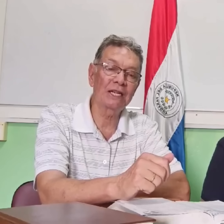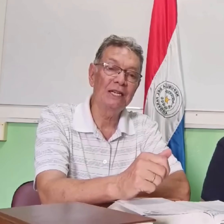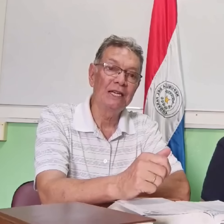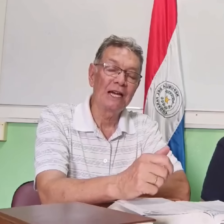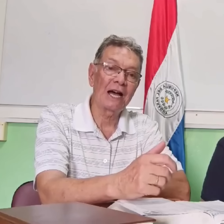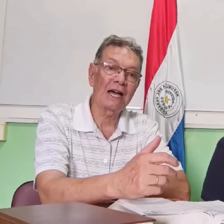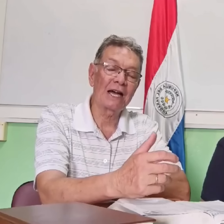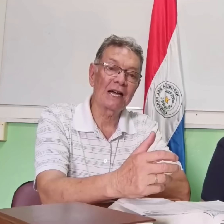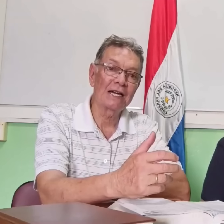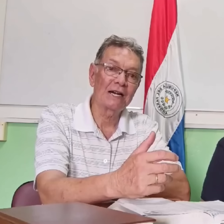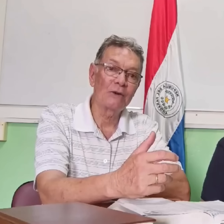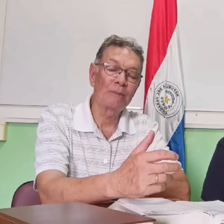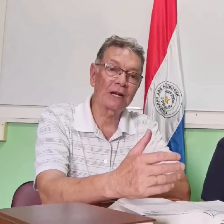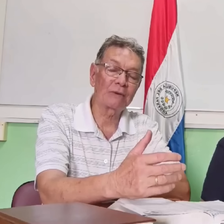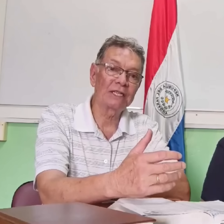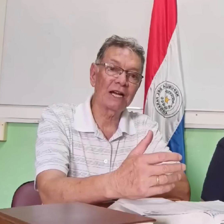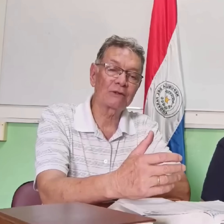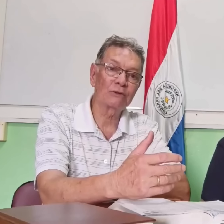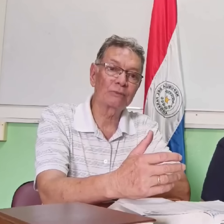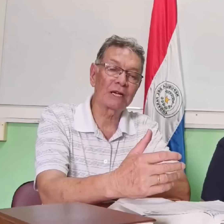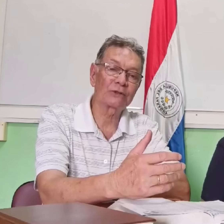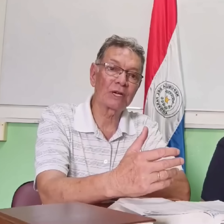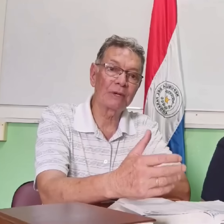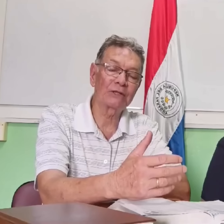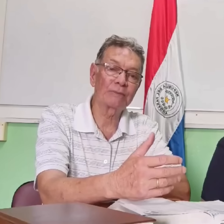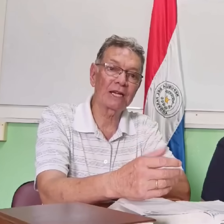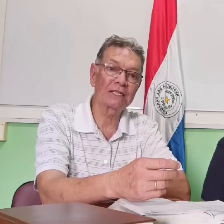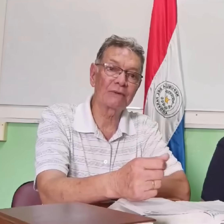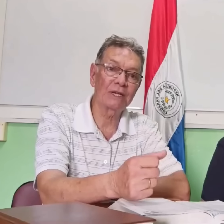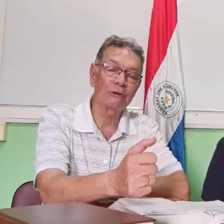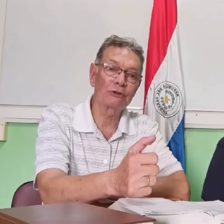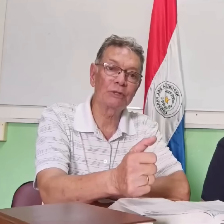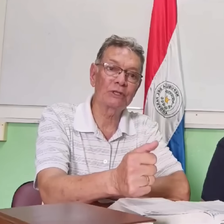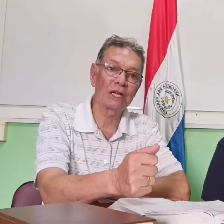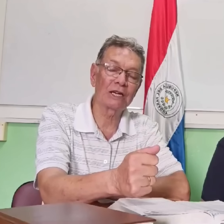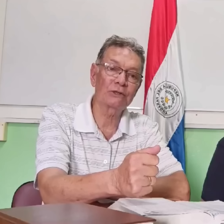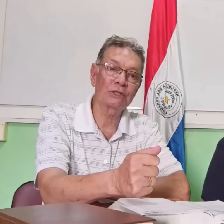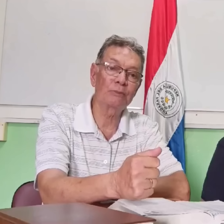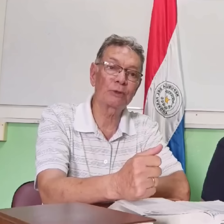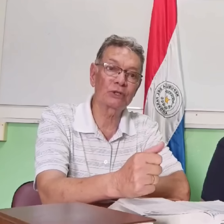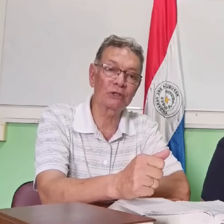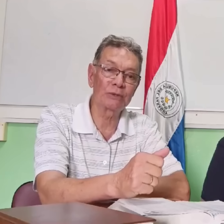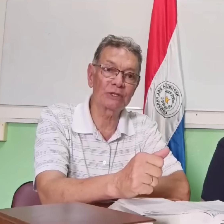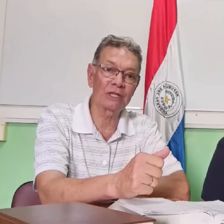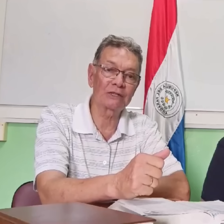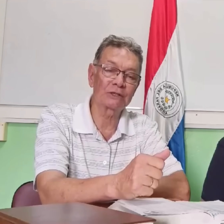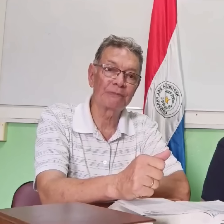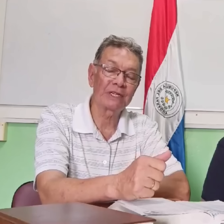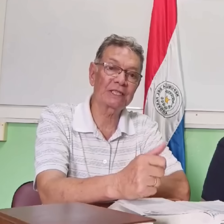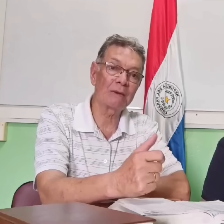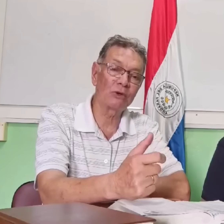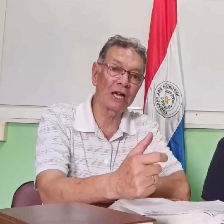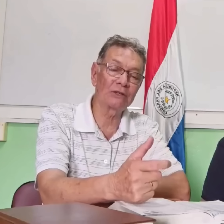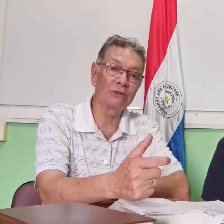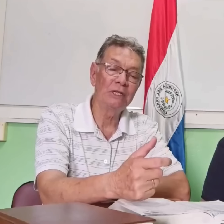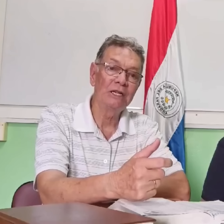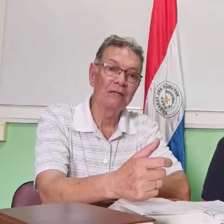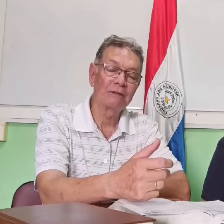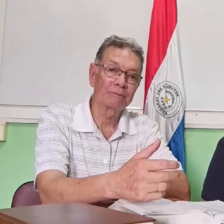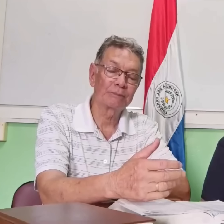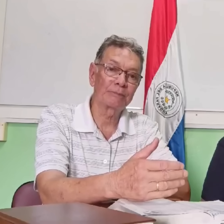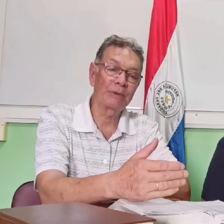campo que o Paraguai está com os braços abertos para receber os missionários e o projeto missionários. Estamos